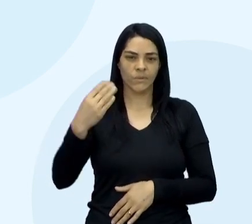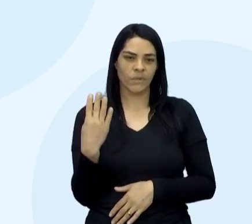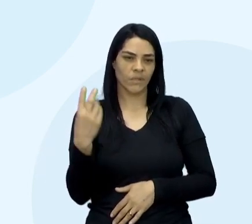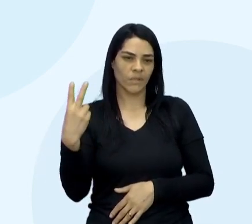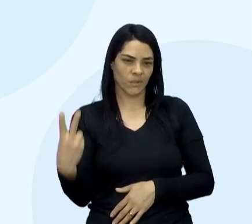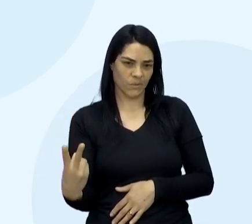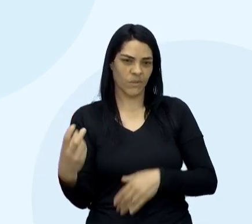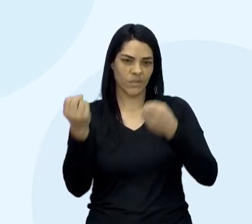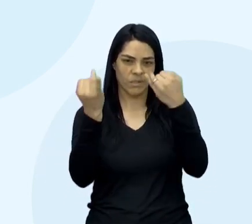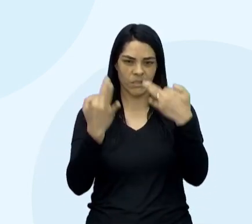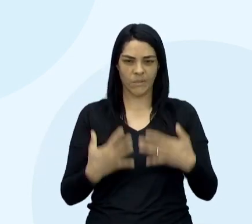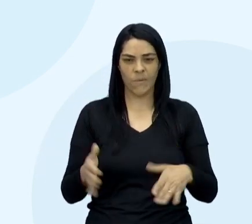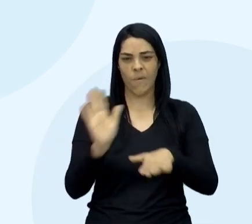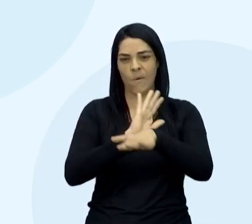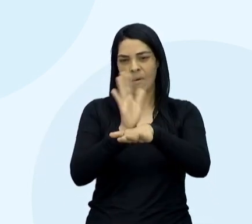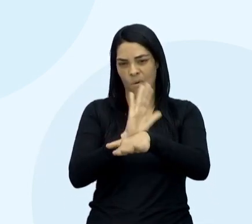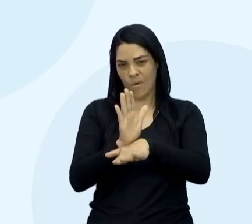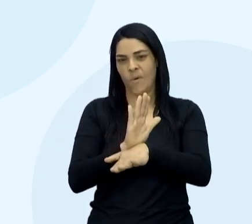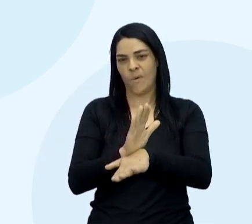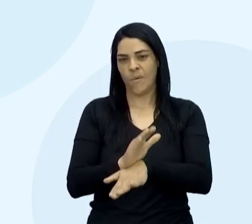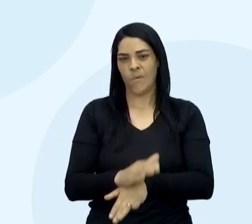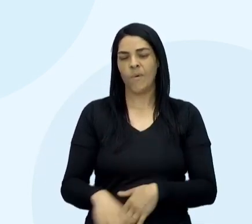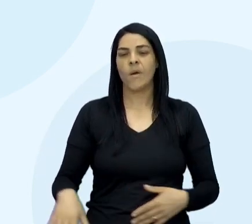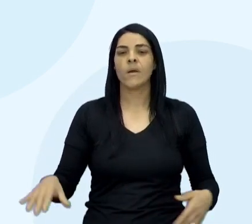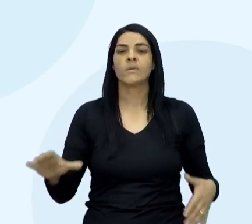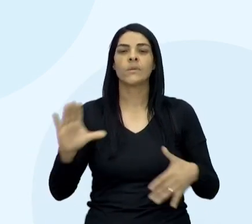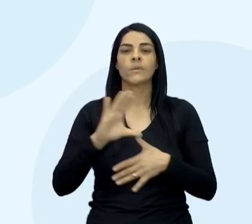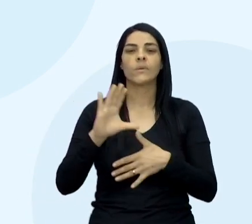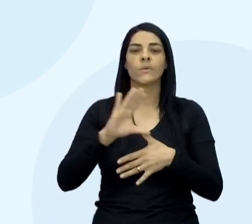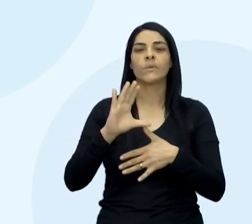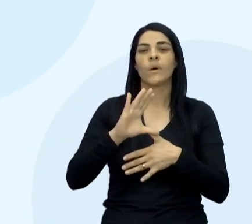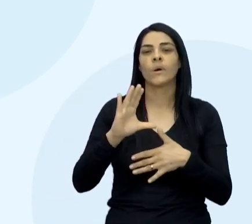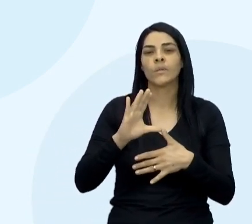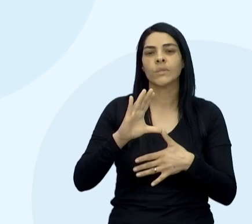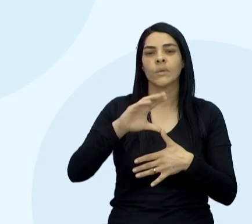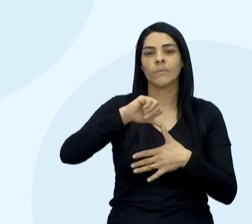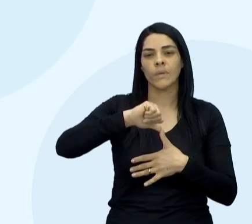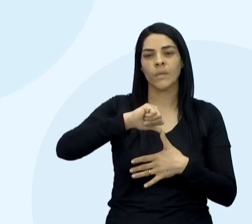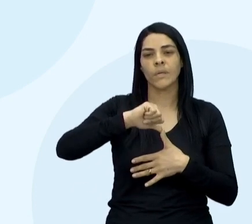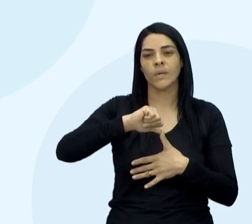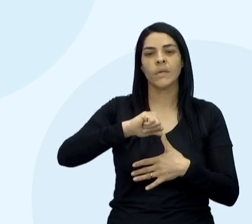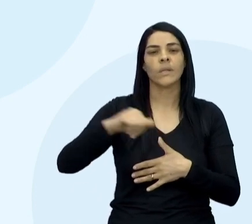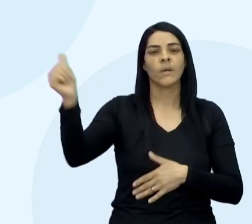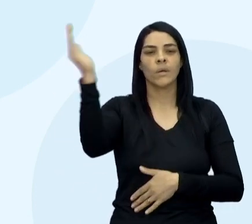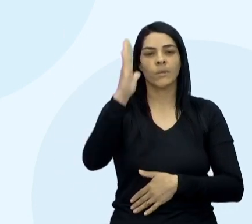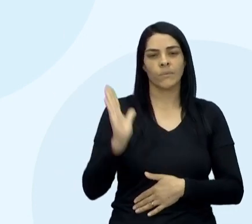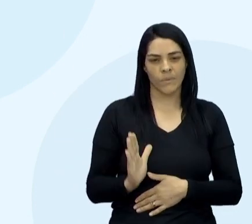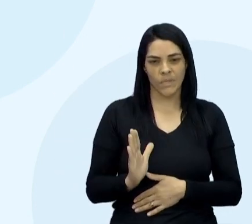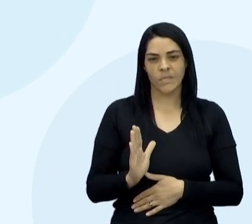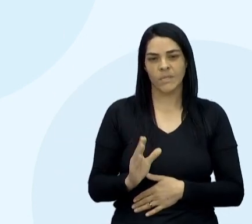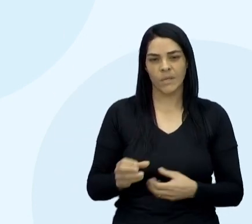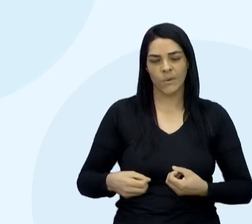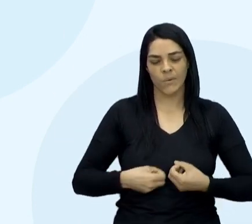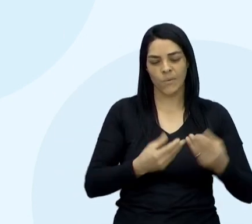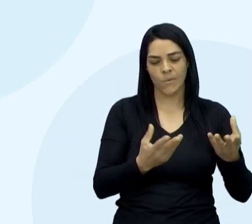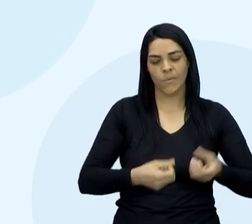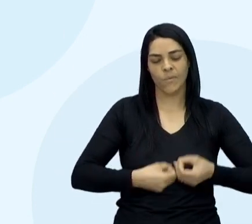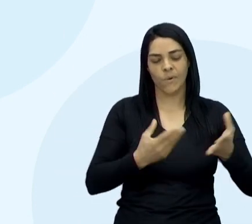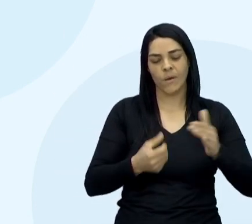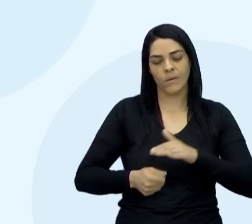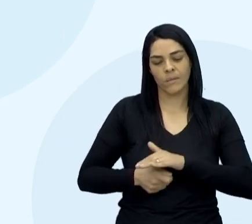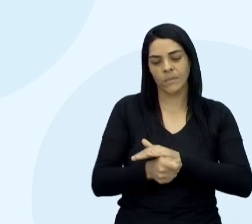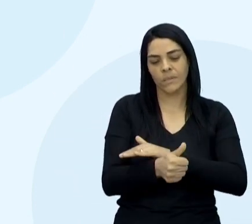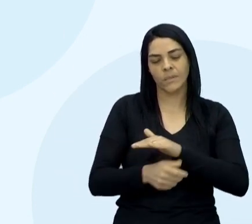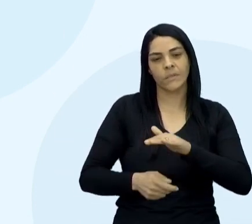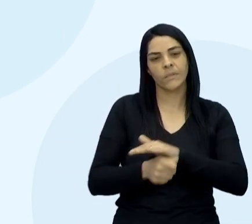As distribuidoras de filmes norte-americanos no Brasil investiram muito dinheiro em publicidade e na aparelhagem de som dos cinemas,